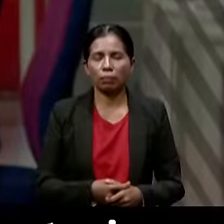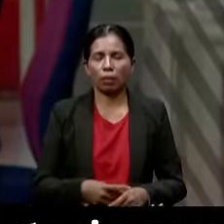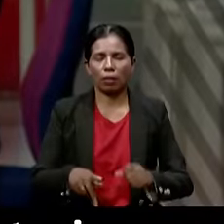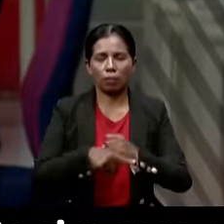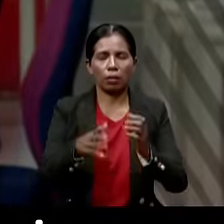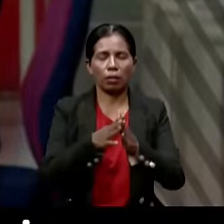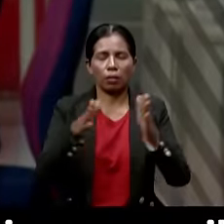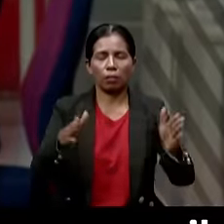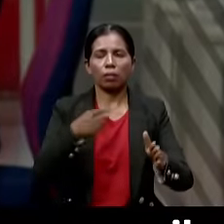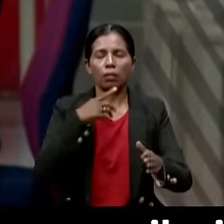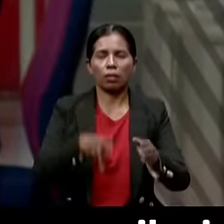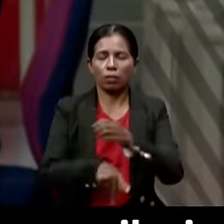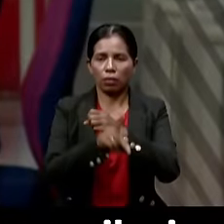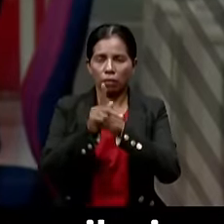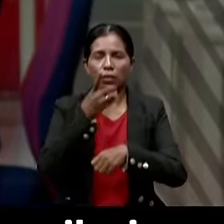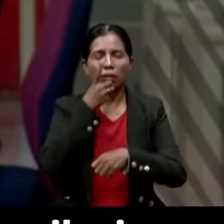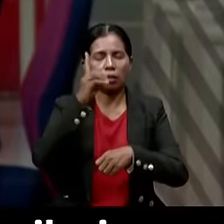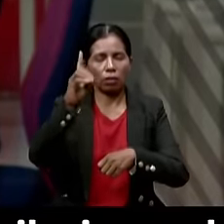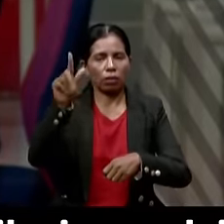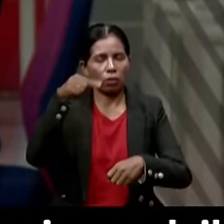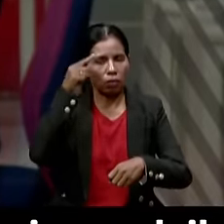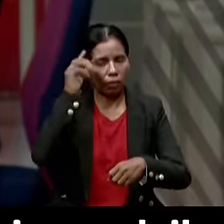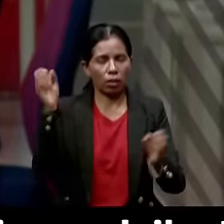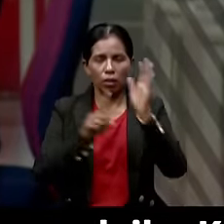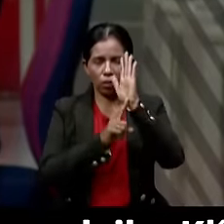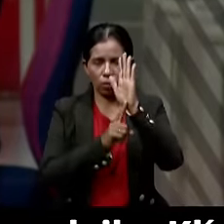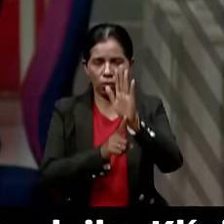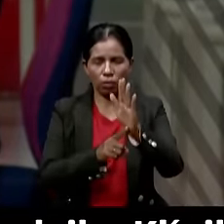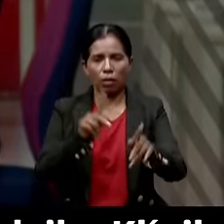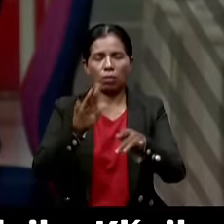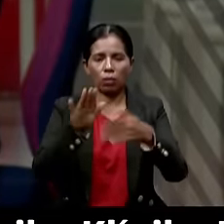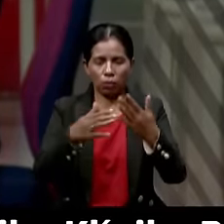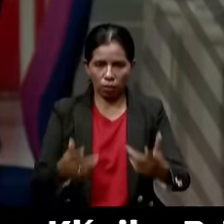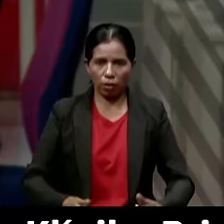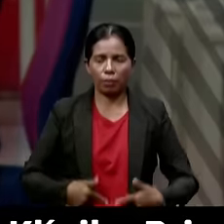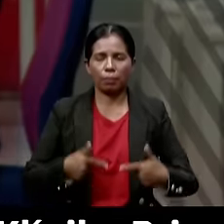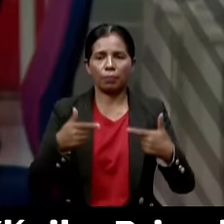Bankada KHUNTO konsidera deklarasaun Bankada Governu la reflete situasaun real povu ne moris.